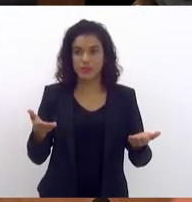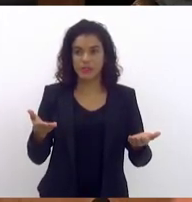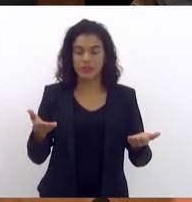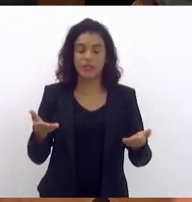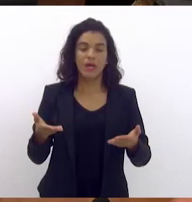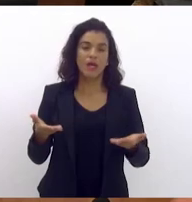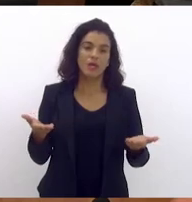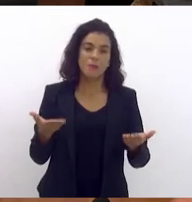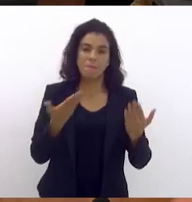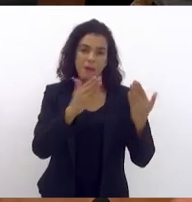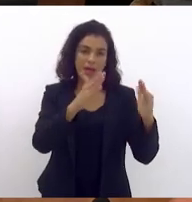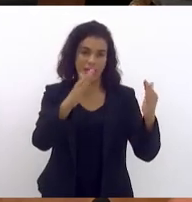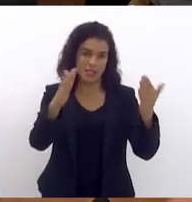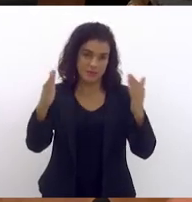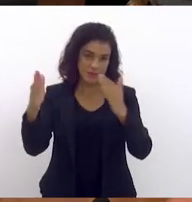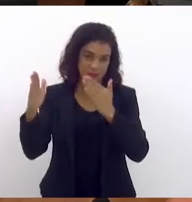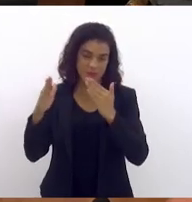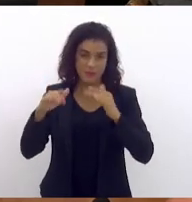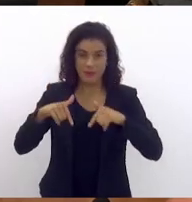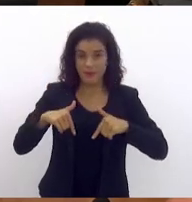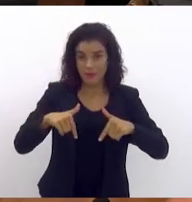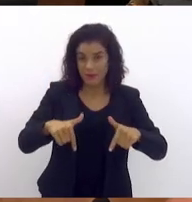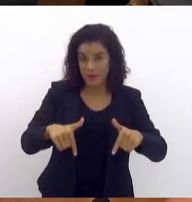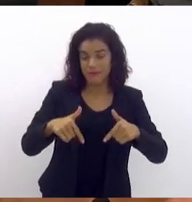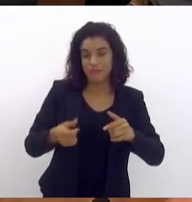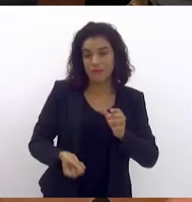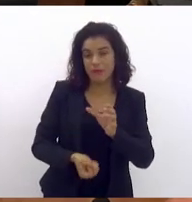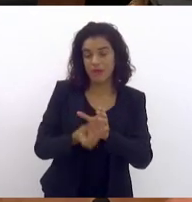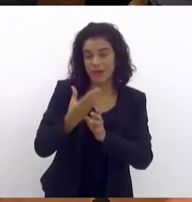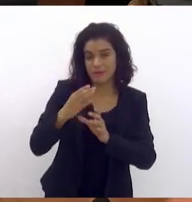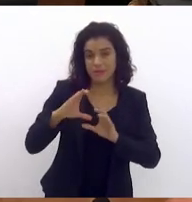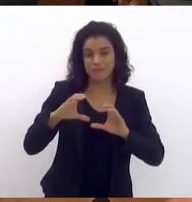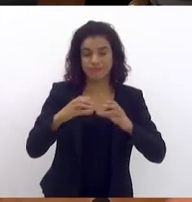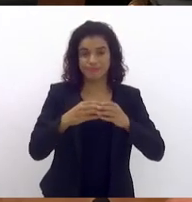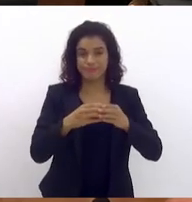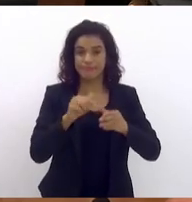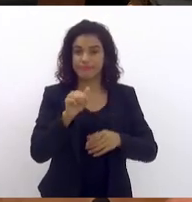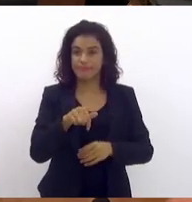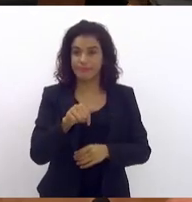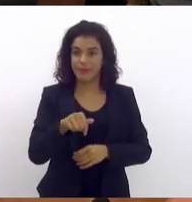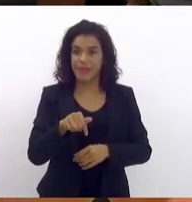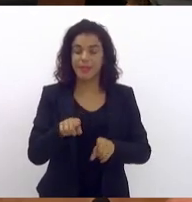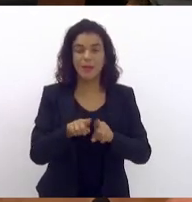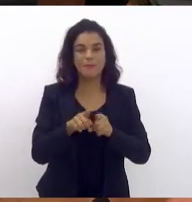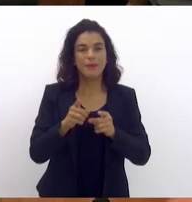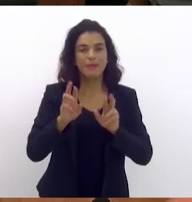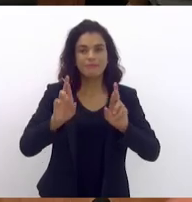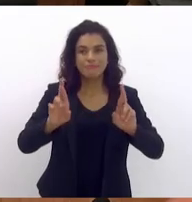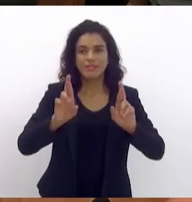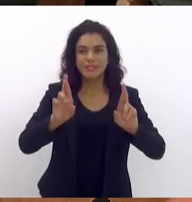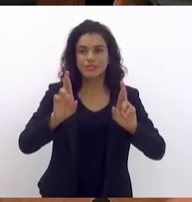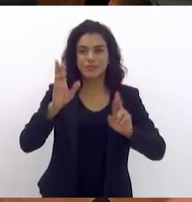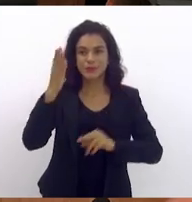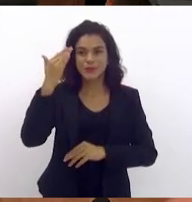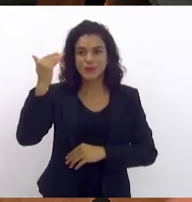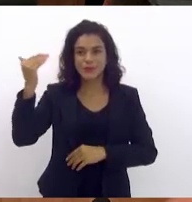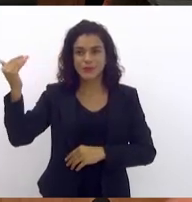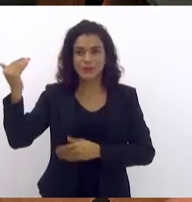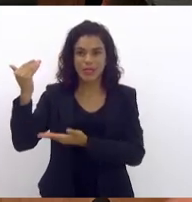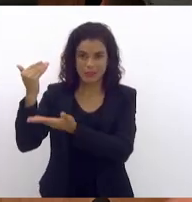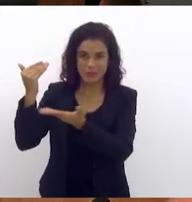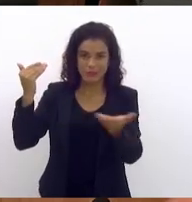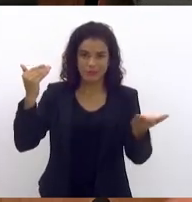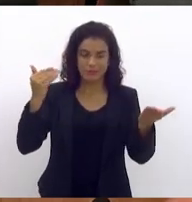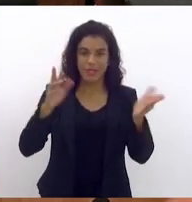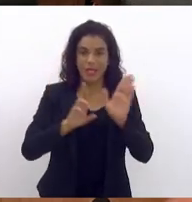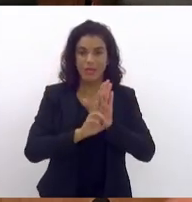est parabenizando a iniciativa da criação dessa comissão bem como desejando sucesso a todos que irão compor a comissão na figura do senhor